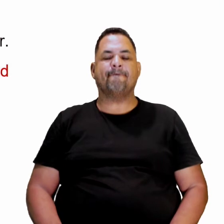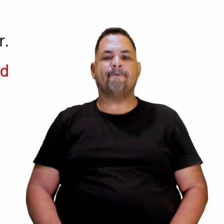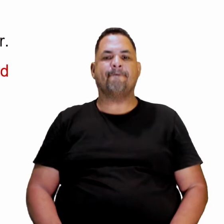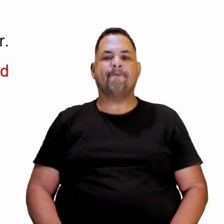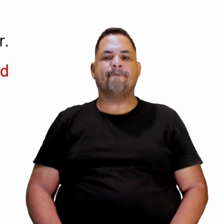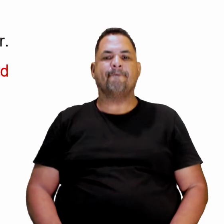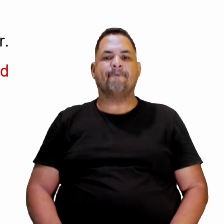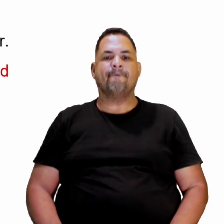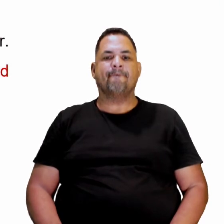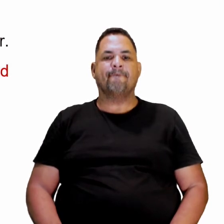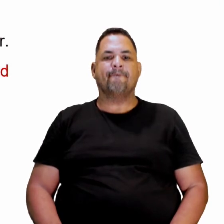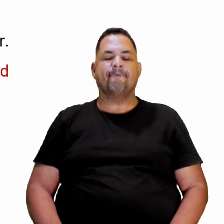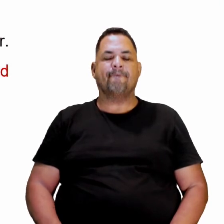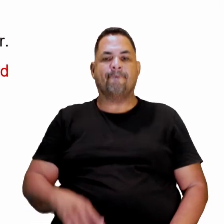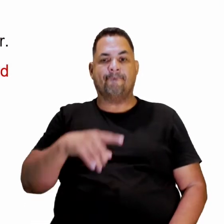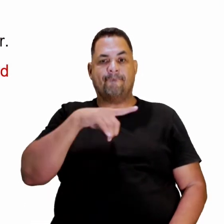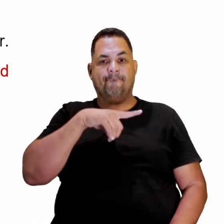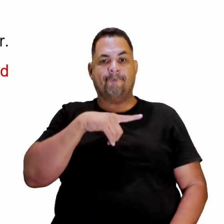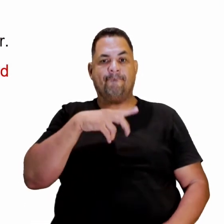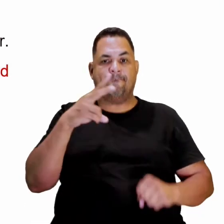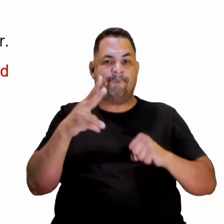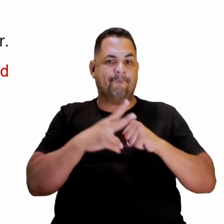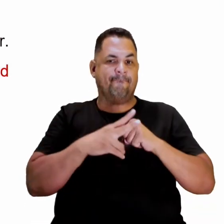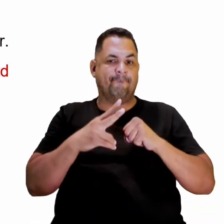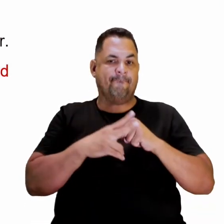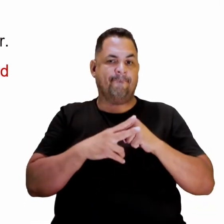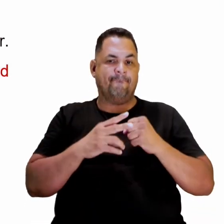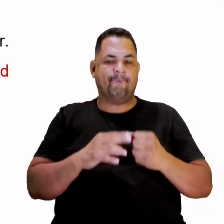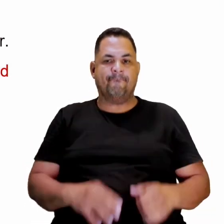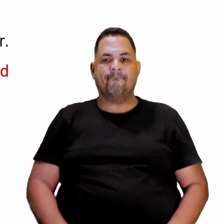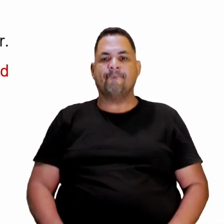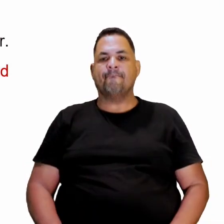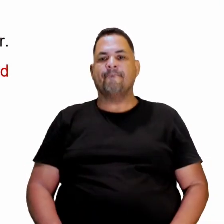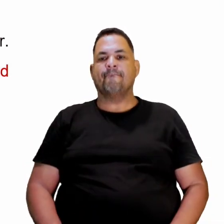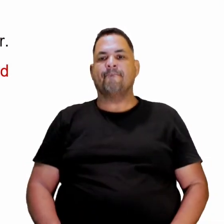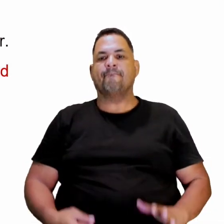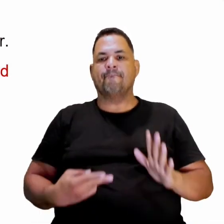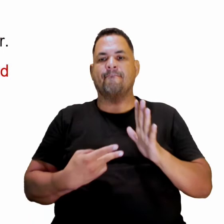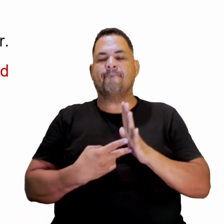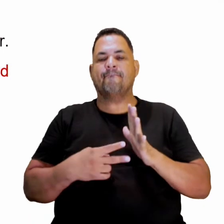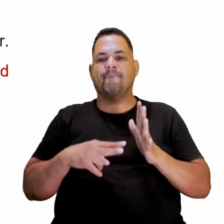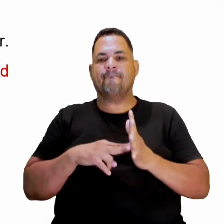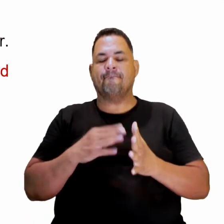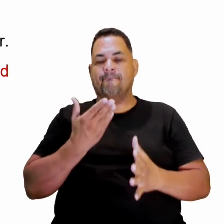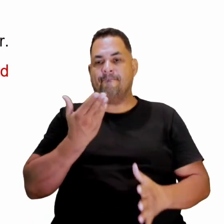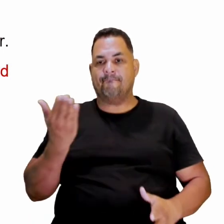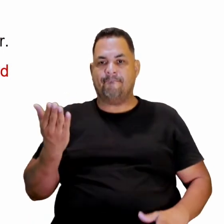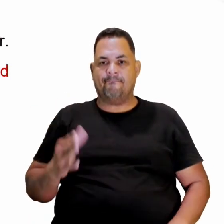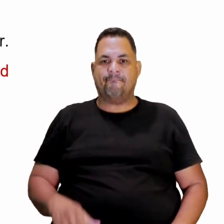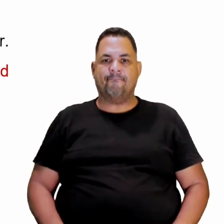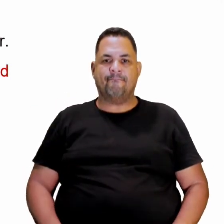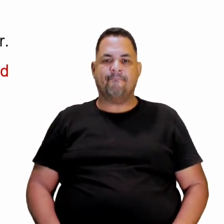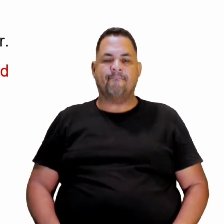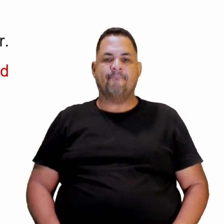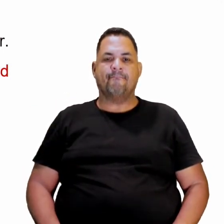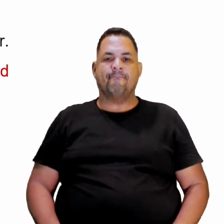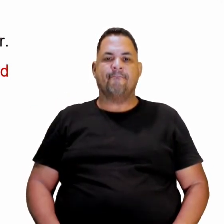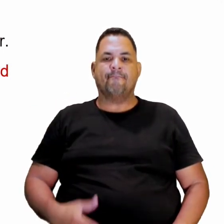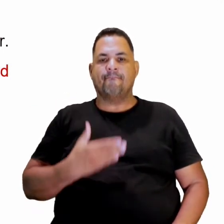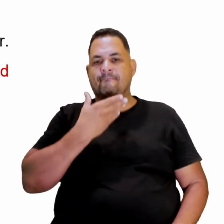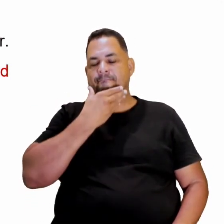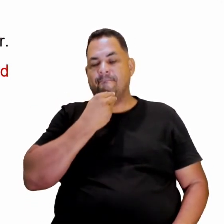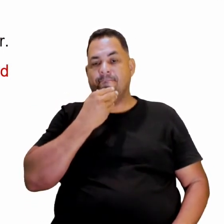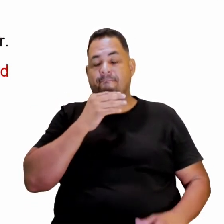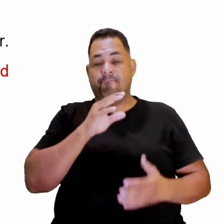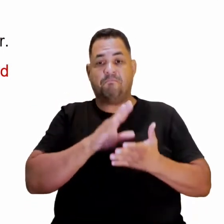climbed. Aí você tem aí o verbo climb, que significa, ó, ele é da